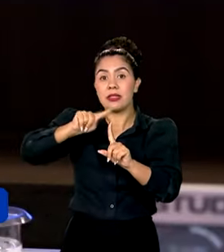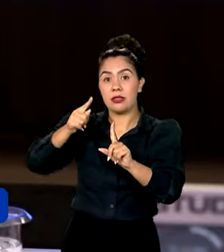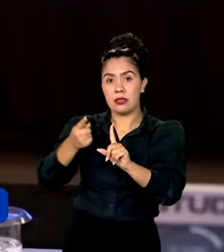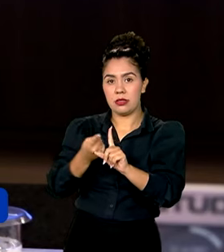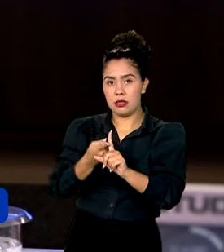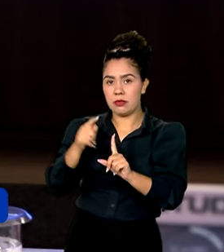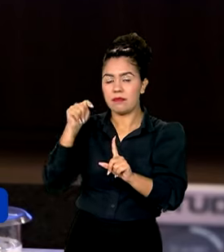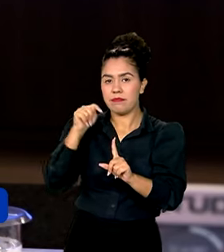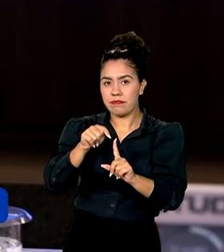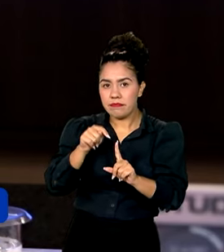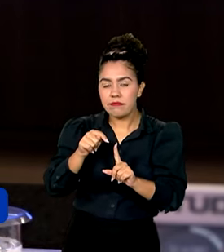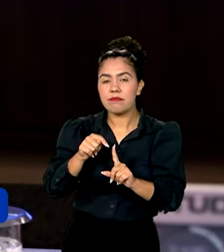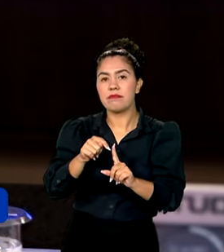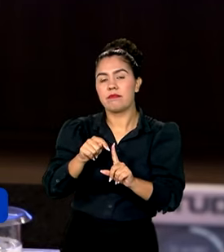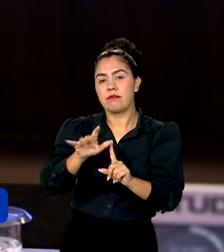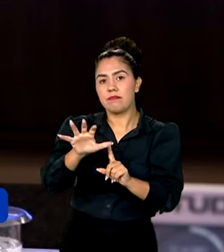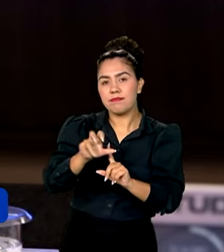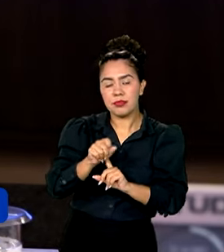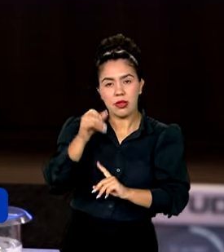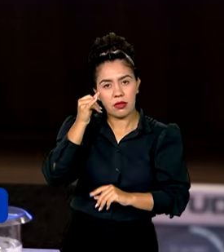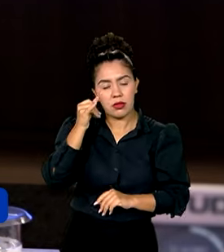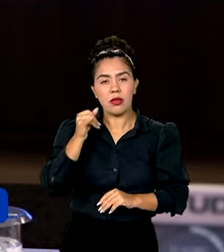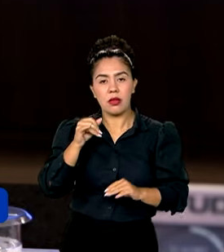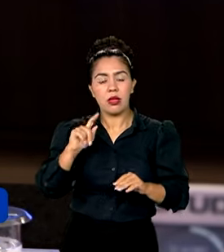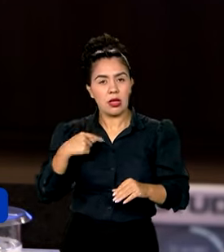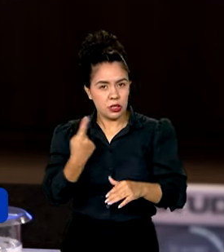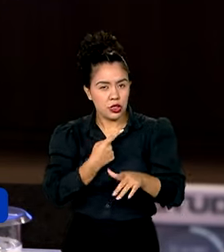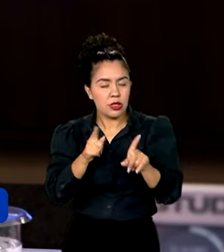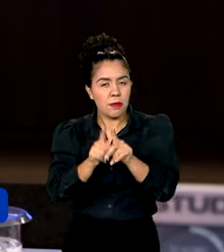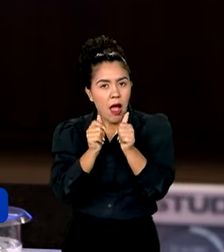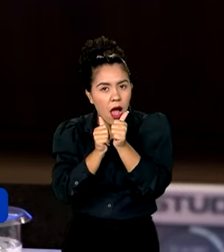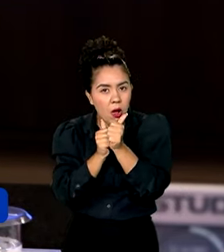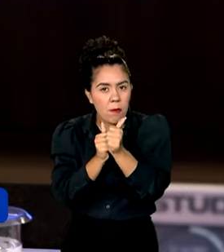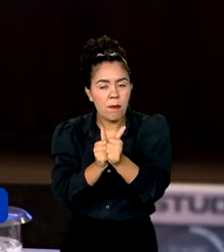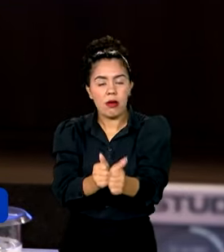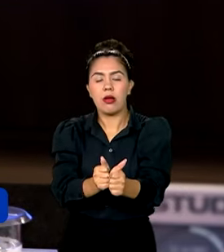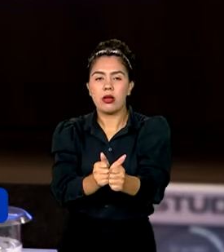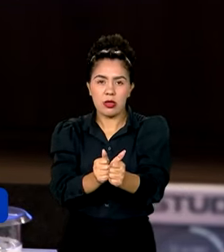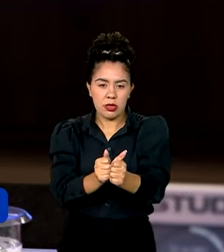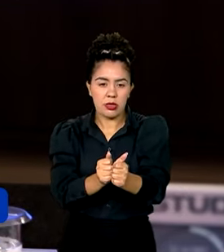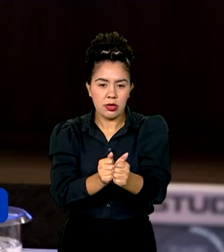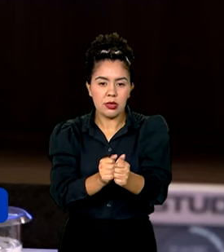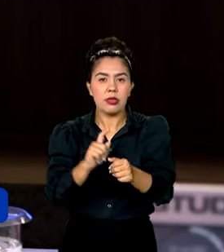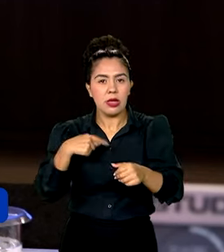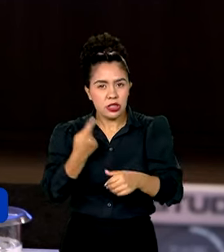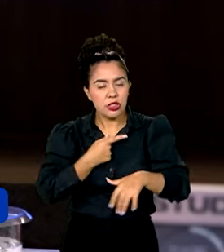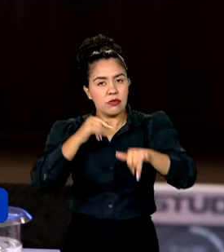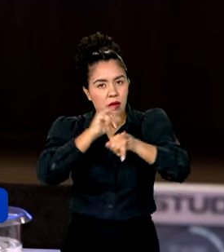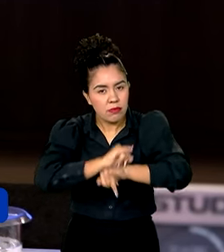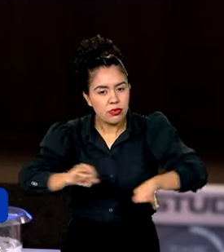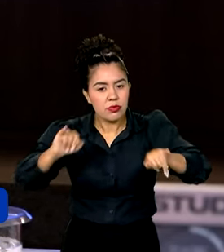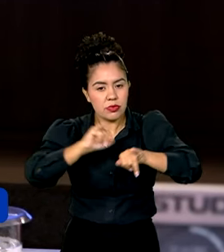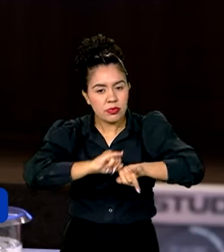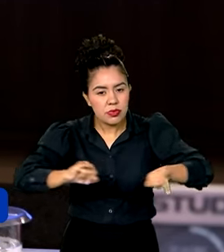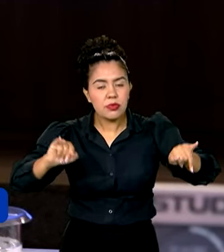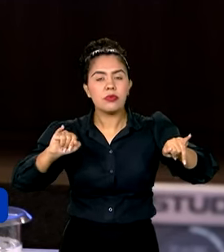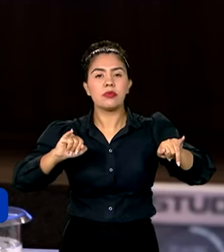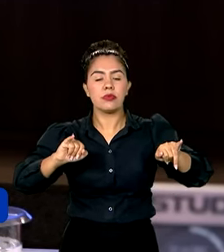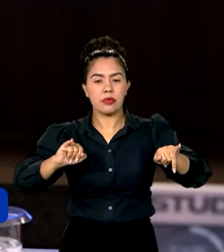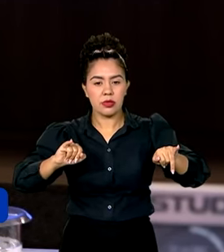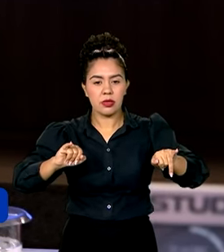transmissão em gestante que nós estamos também acompanhando e vamos tá atualizando e contamos aí